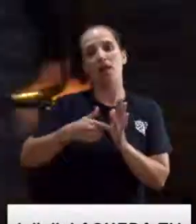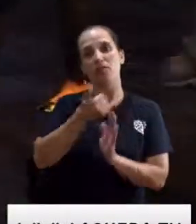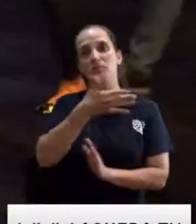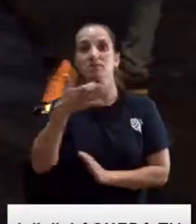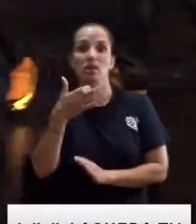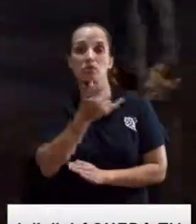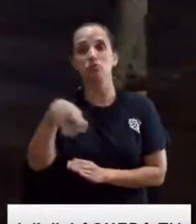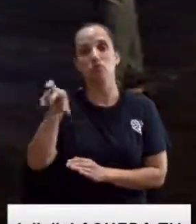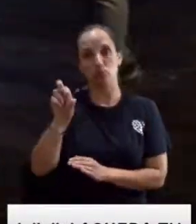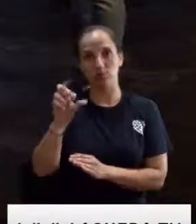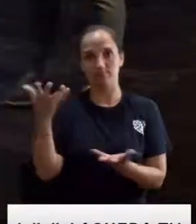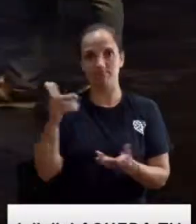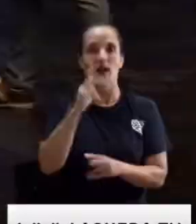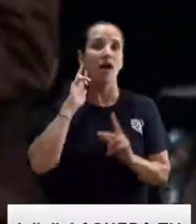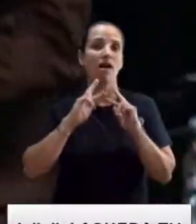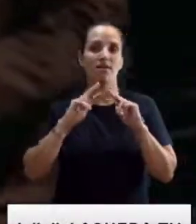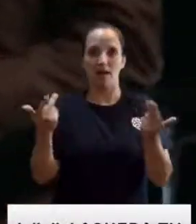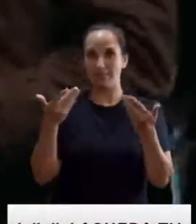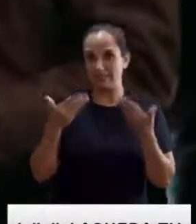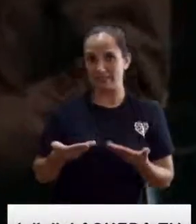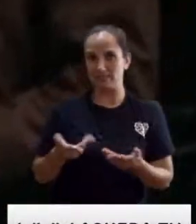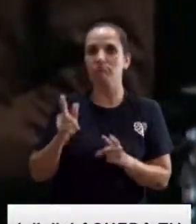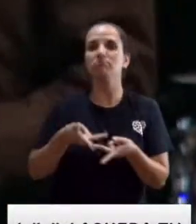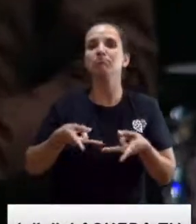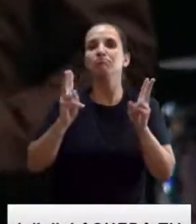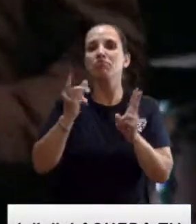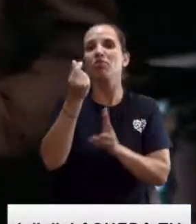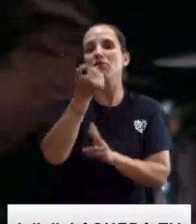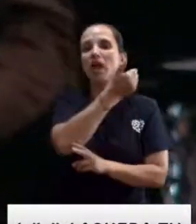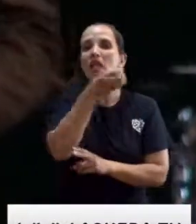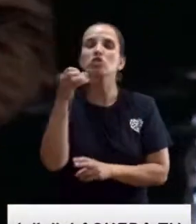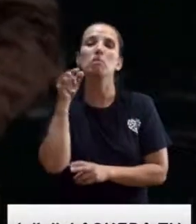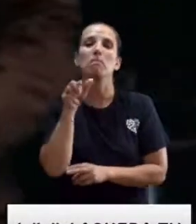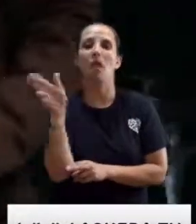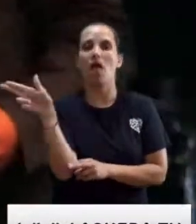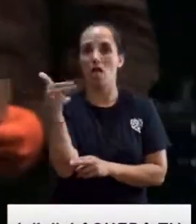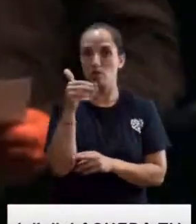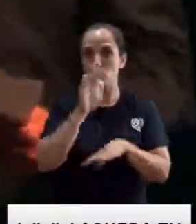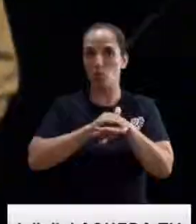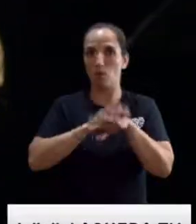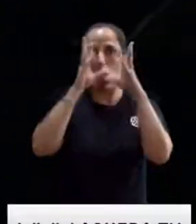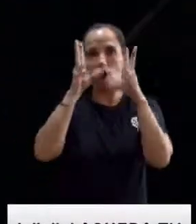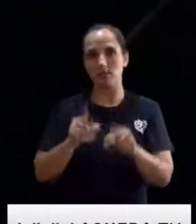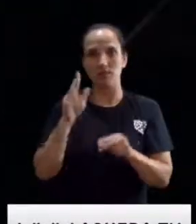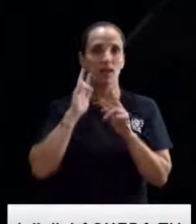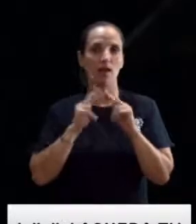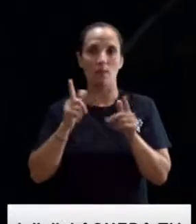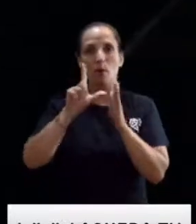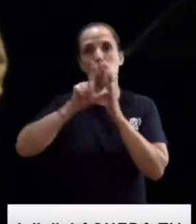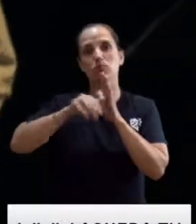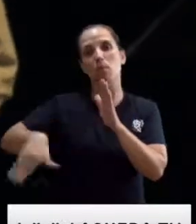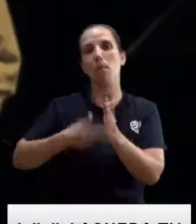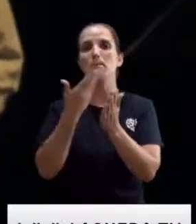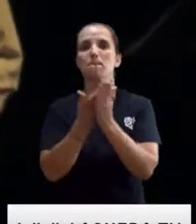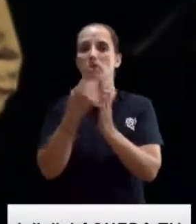2017-2018. Para esta edição, o Executivo Municipal disponibilizou uma verba de 500 mil euros do Orçamento Municipal para os